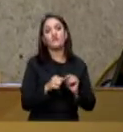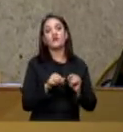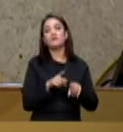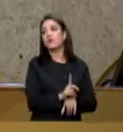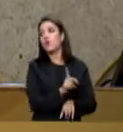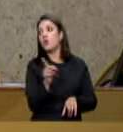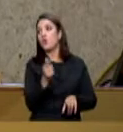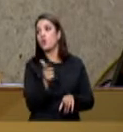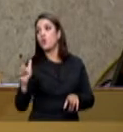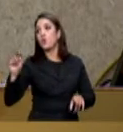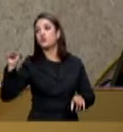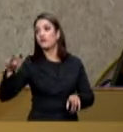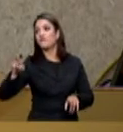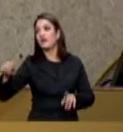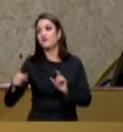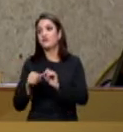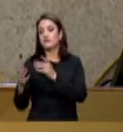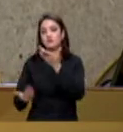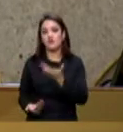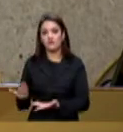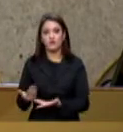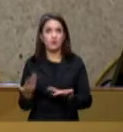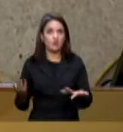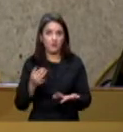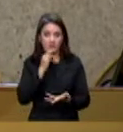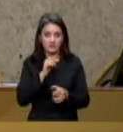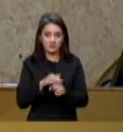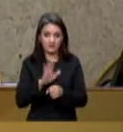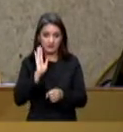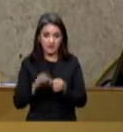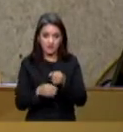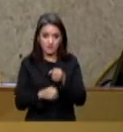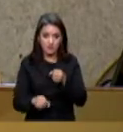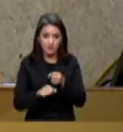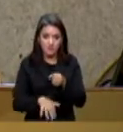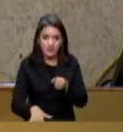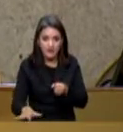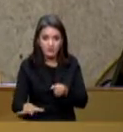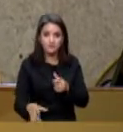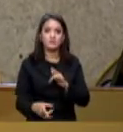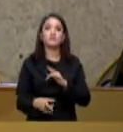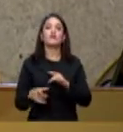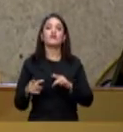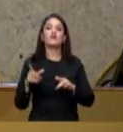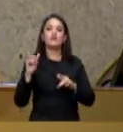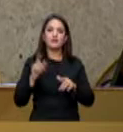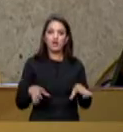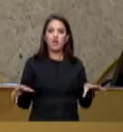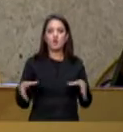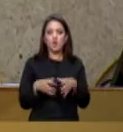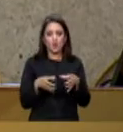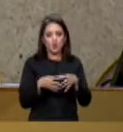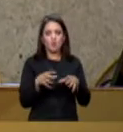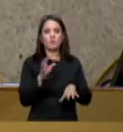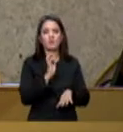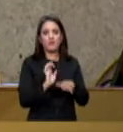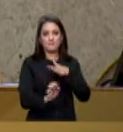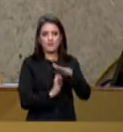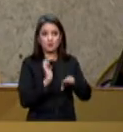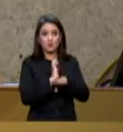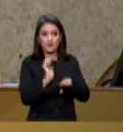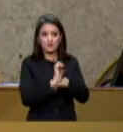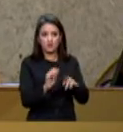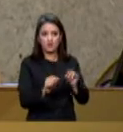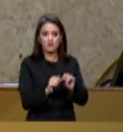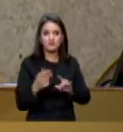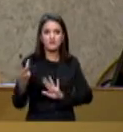de serviços. No caso de saneamento básico, em que os serviços são comumente prestados por companhias estaduais, o contrato de programa